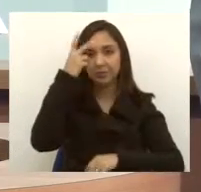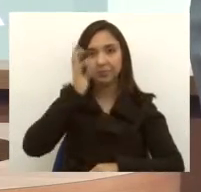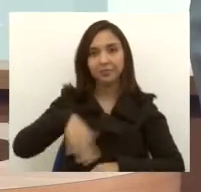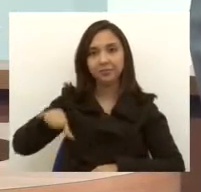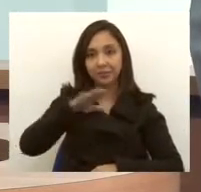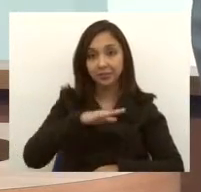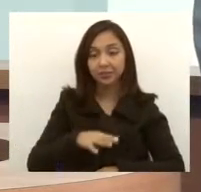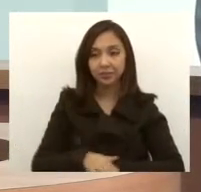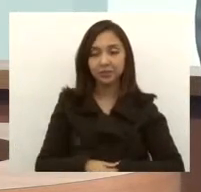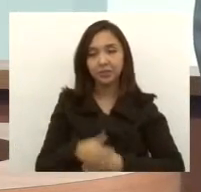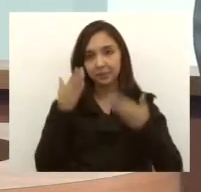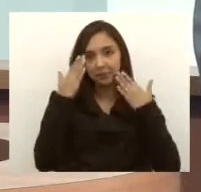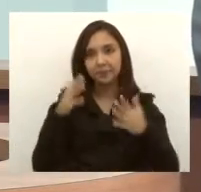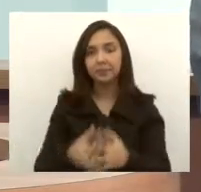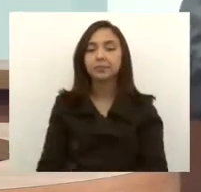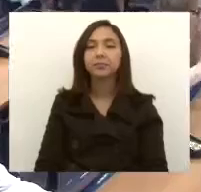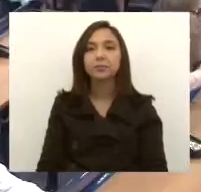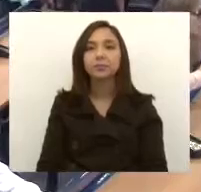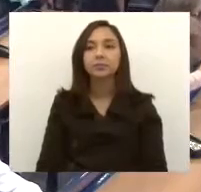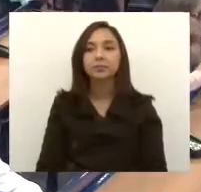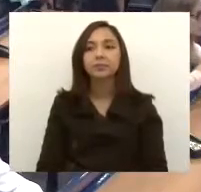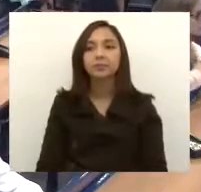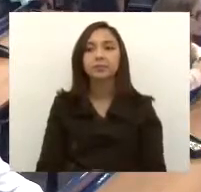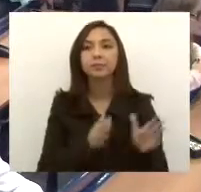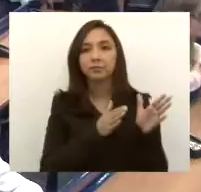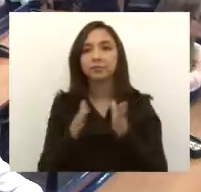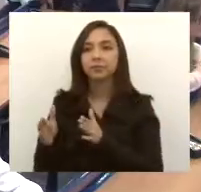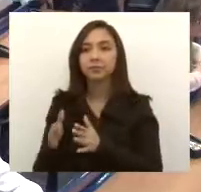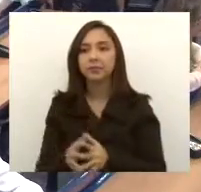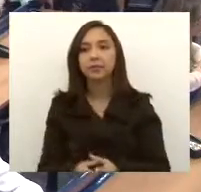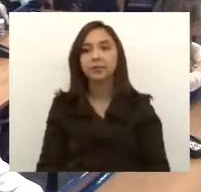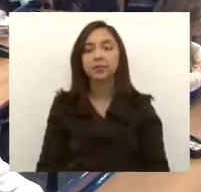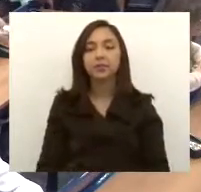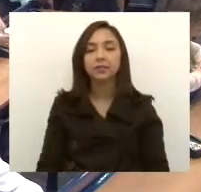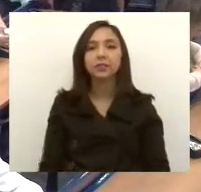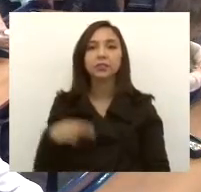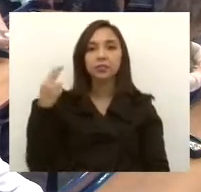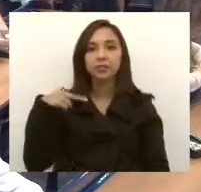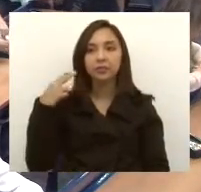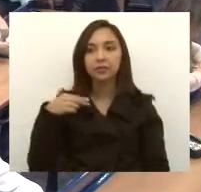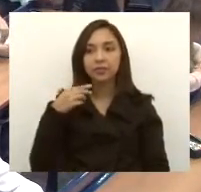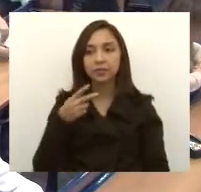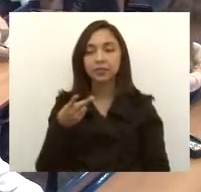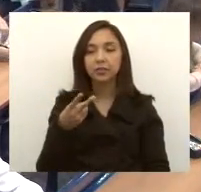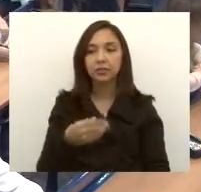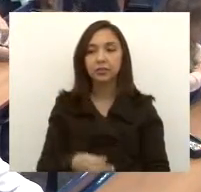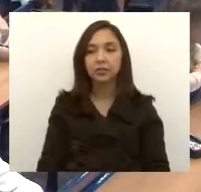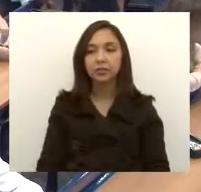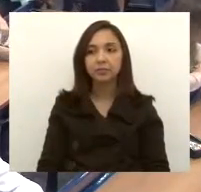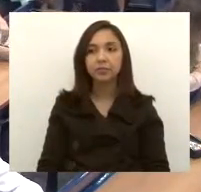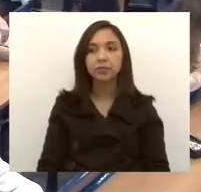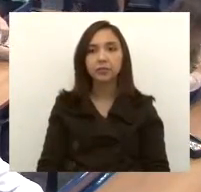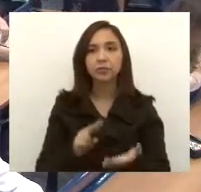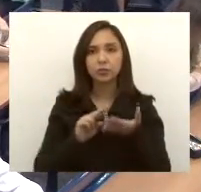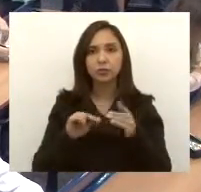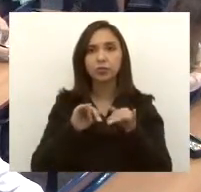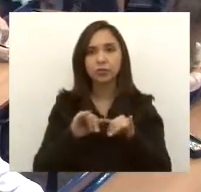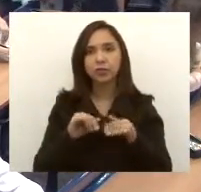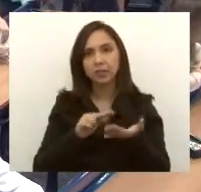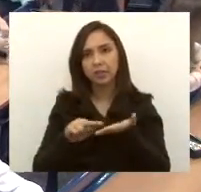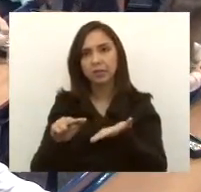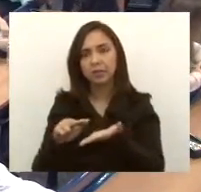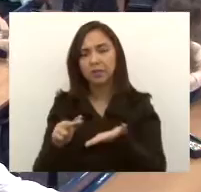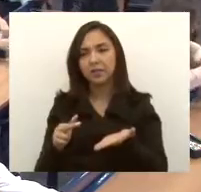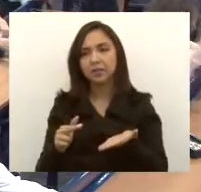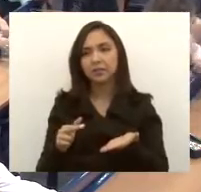jogo. Obrigado, senhor presidente. Pela ordem, senhor presidente. Pela ordem, vereador. Para justificar, vereador? Vou justificar. Está encaminhando, né?